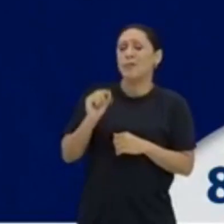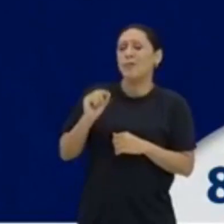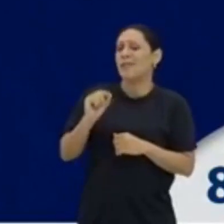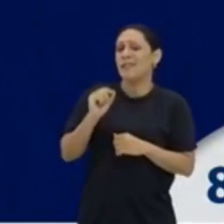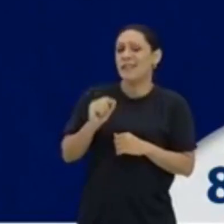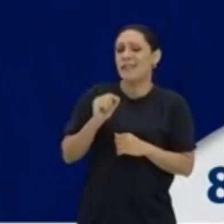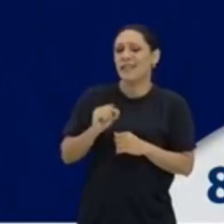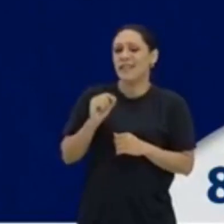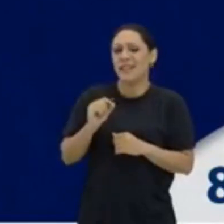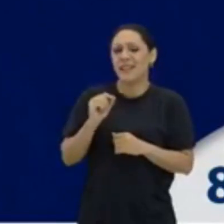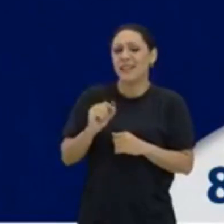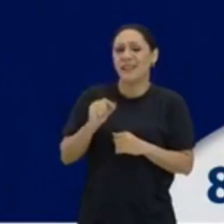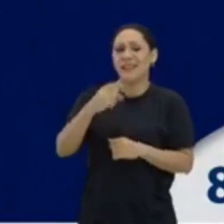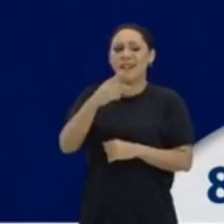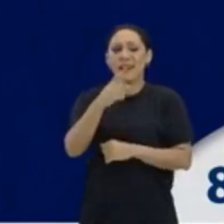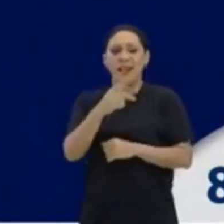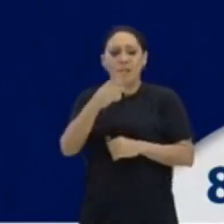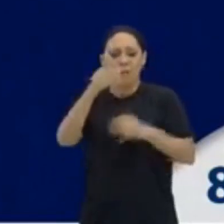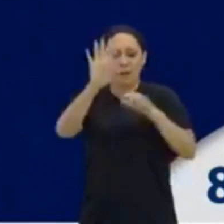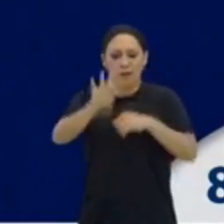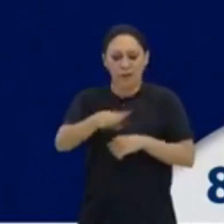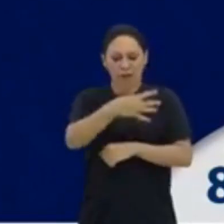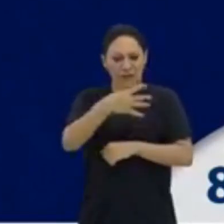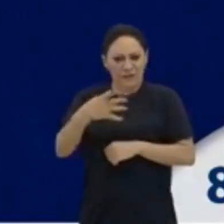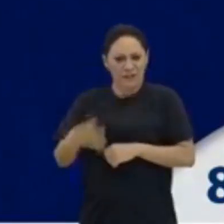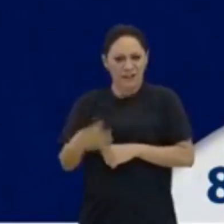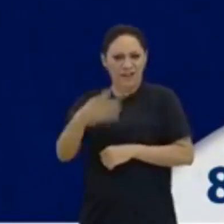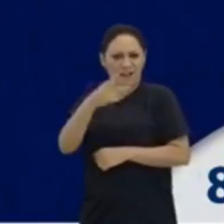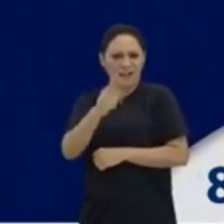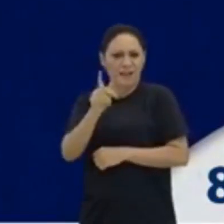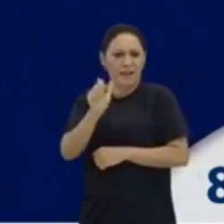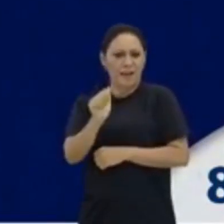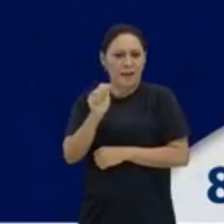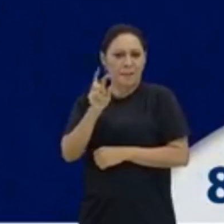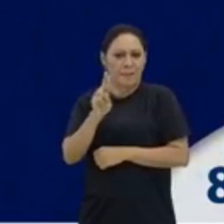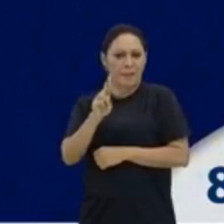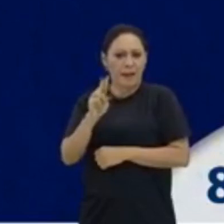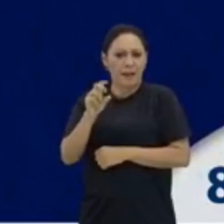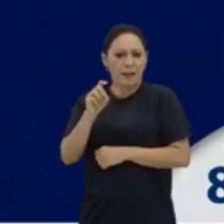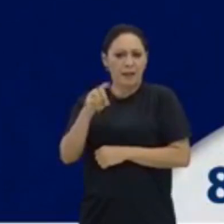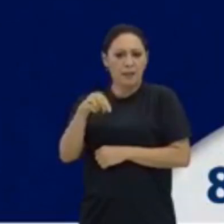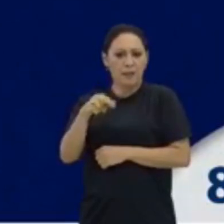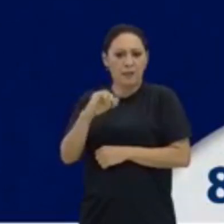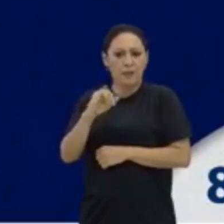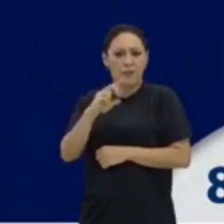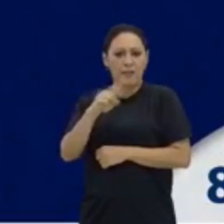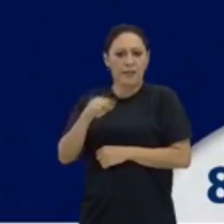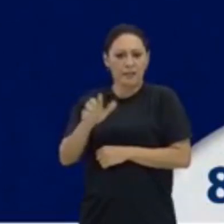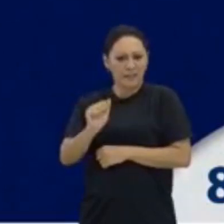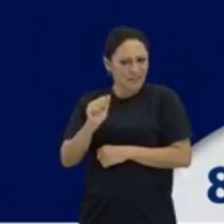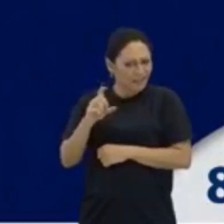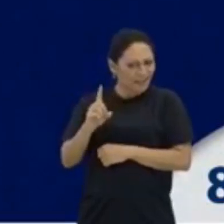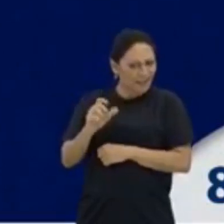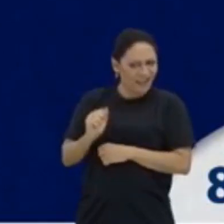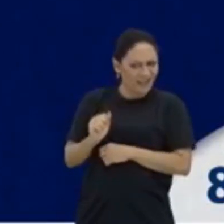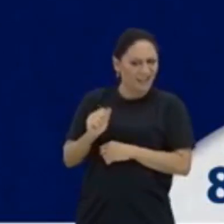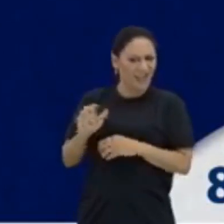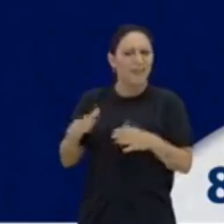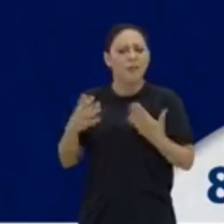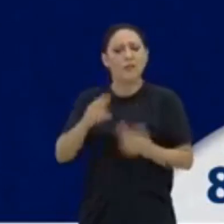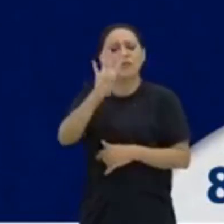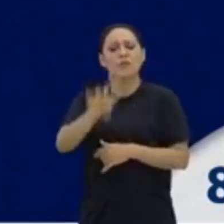escala padronizada? É algo que a gente vai ver, né? Pode falar, Fernando. É, aí no caso, né, a escala padronizada, a gente tem uma